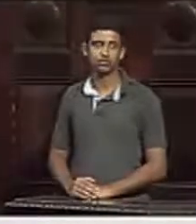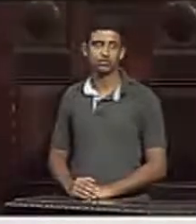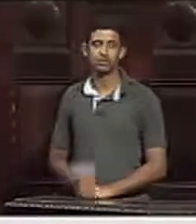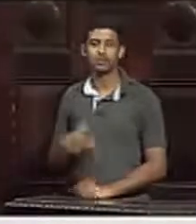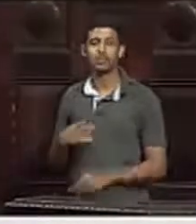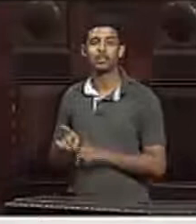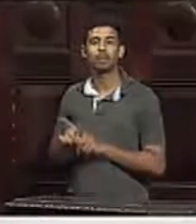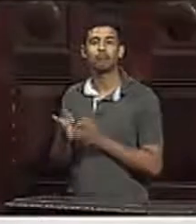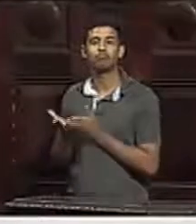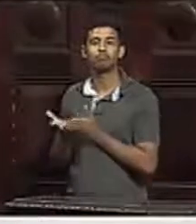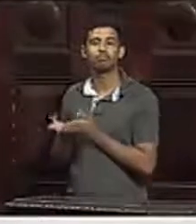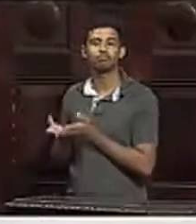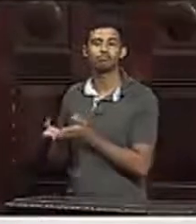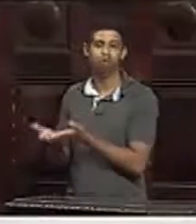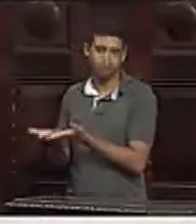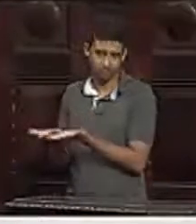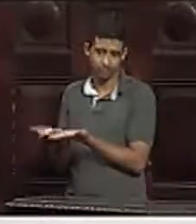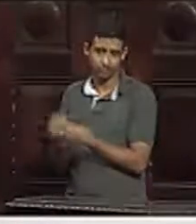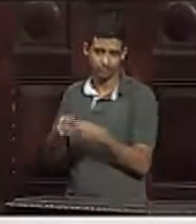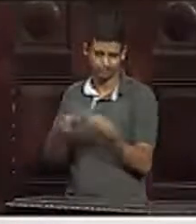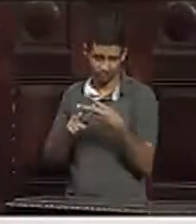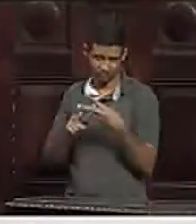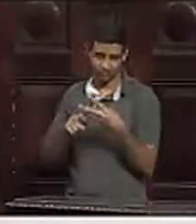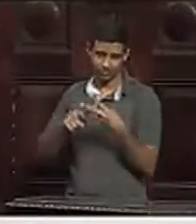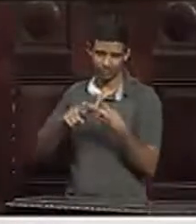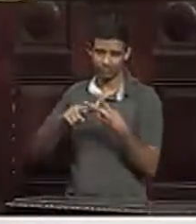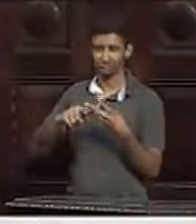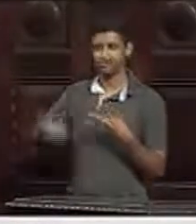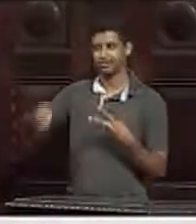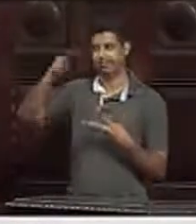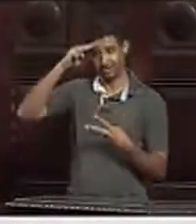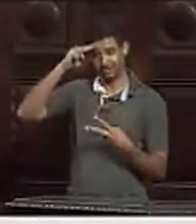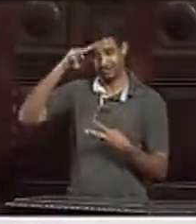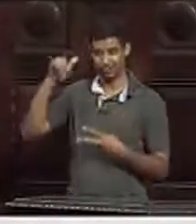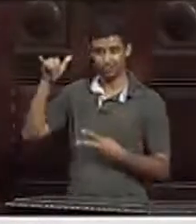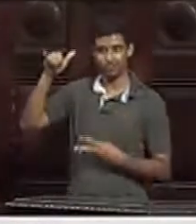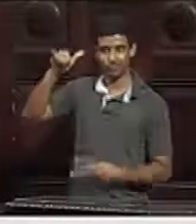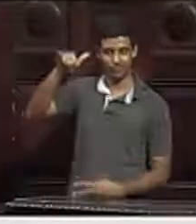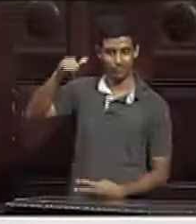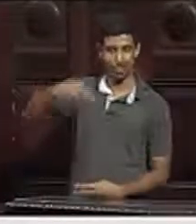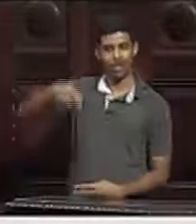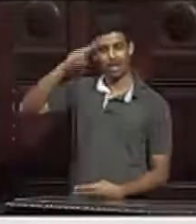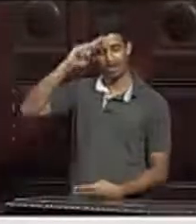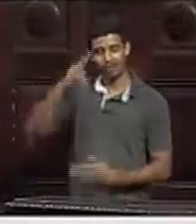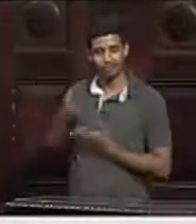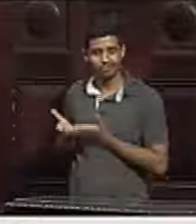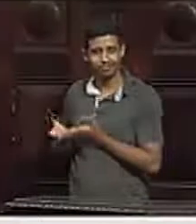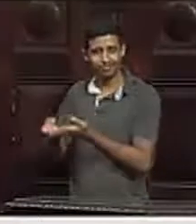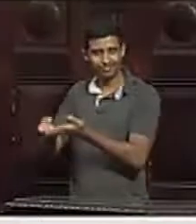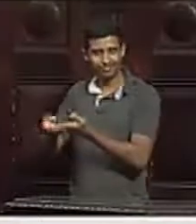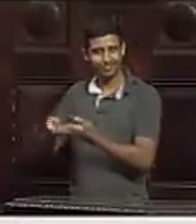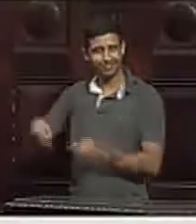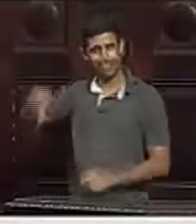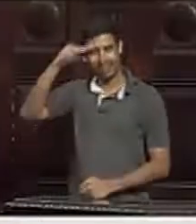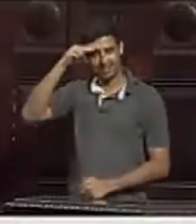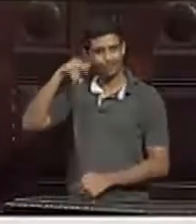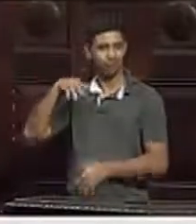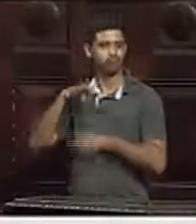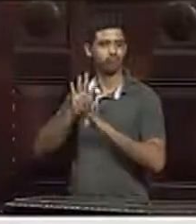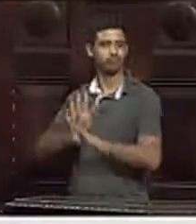marinha, mar e rios navegáveis, as capitanias dos portos. E aí nós